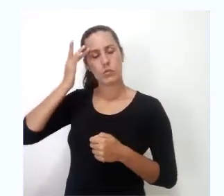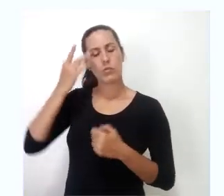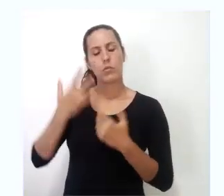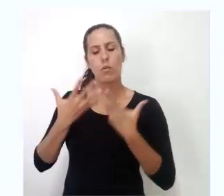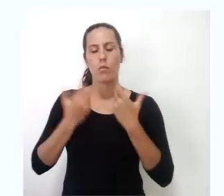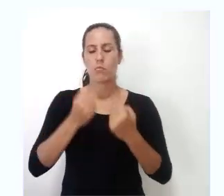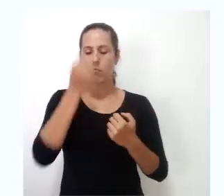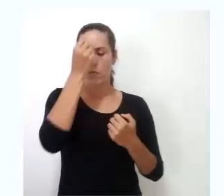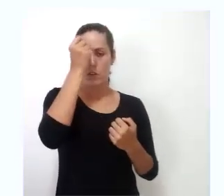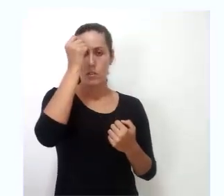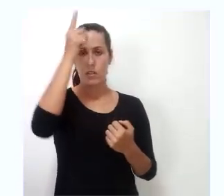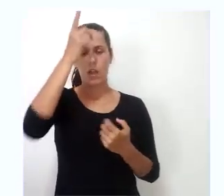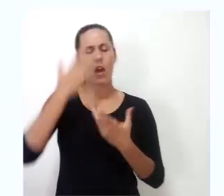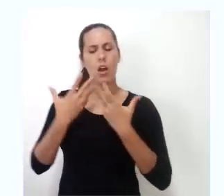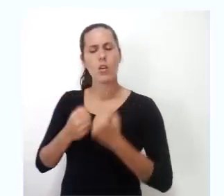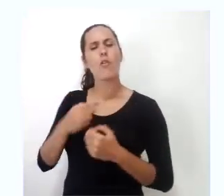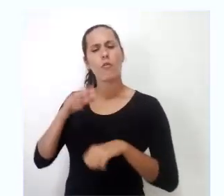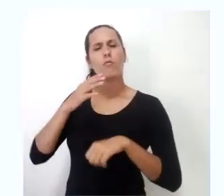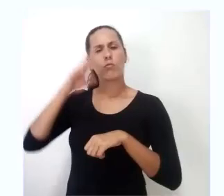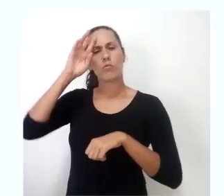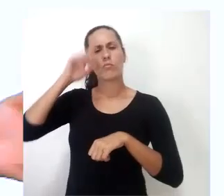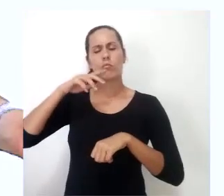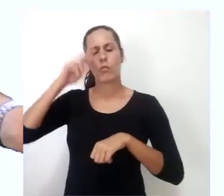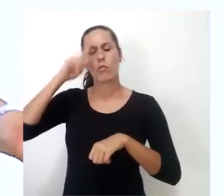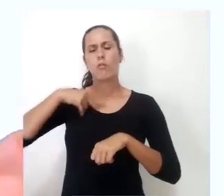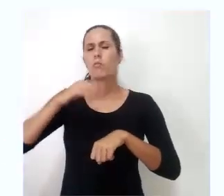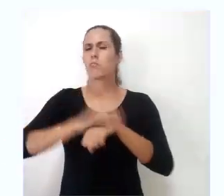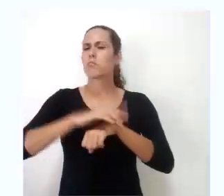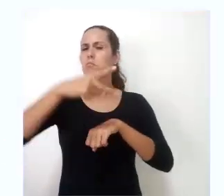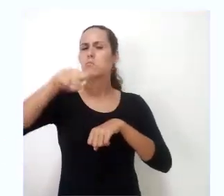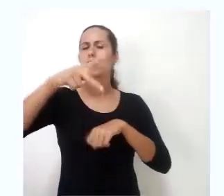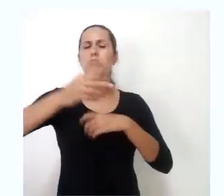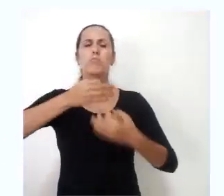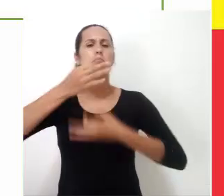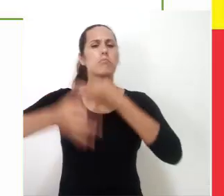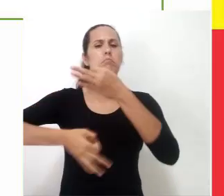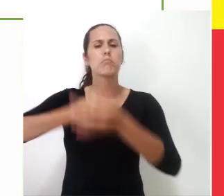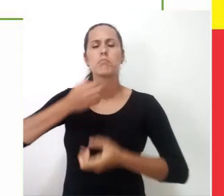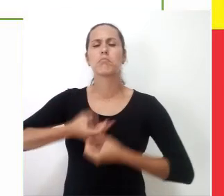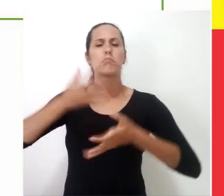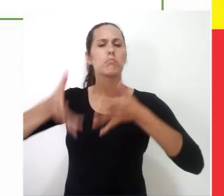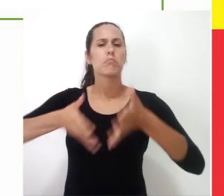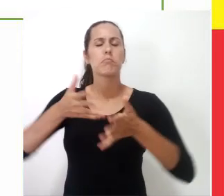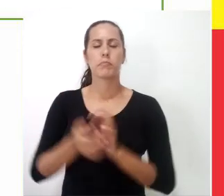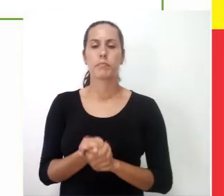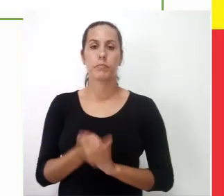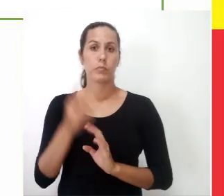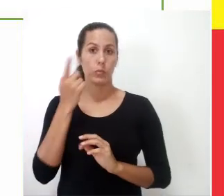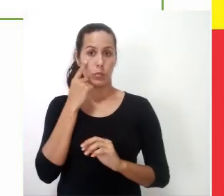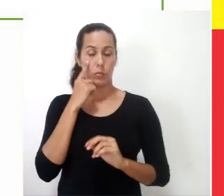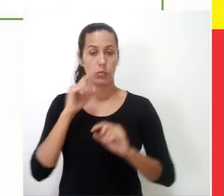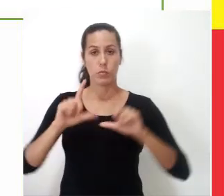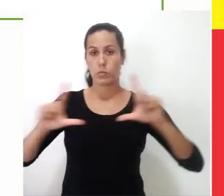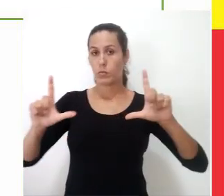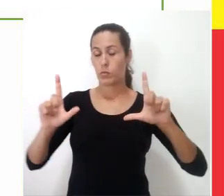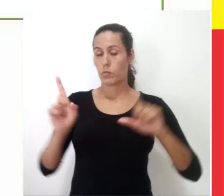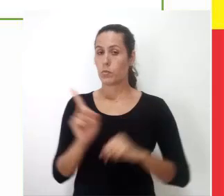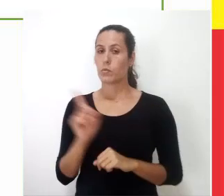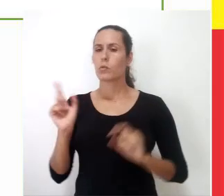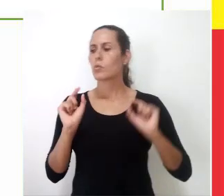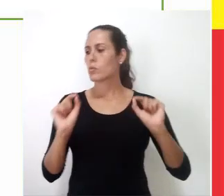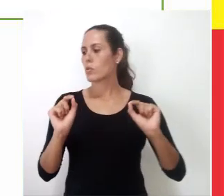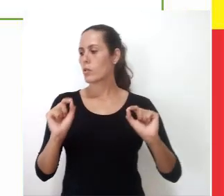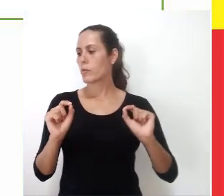aceite a sua ideia, ou você mesmo argumentar, certo? Vamos em frente. Aqui nós temos o seguinte, como está aí na